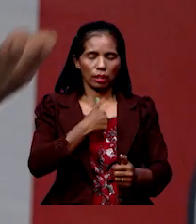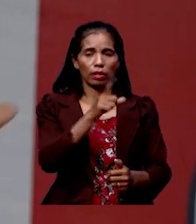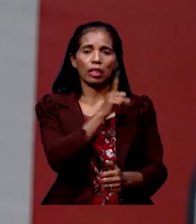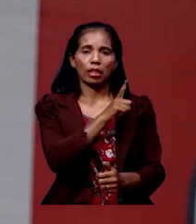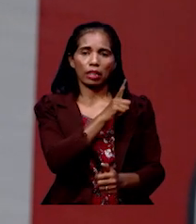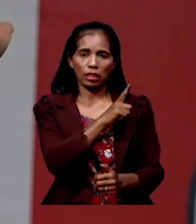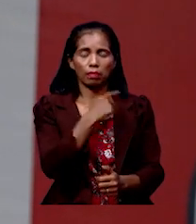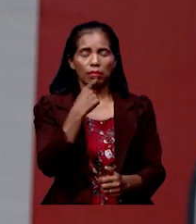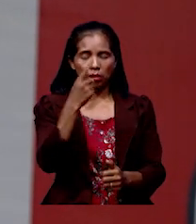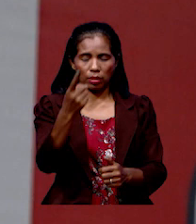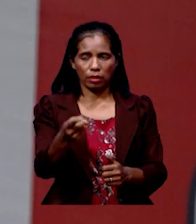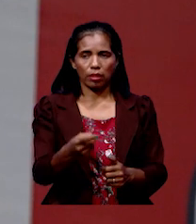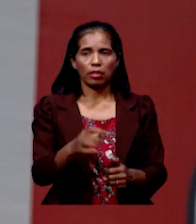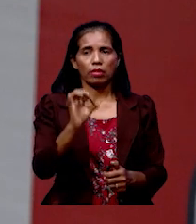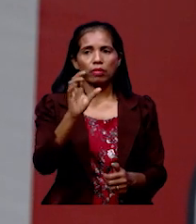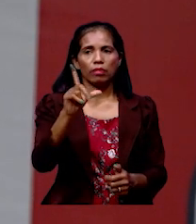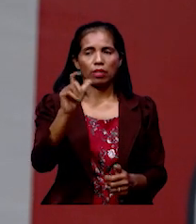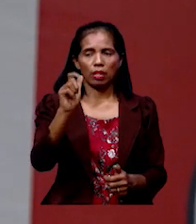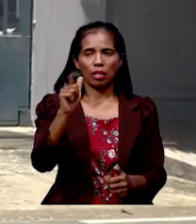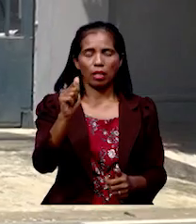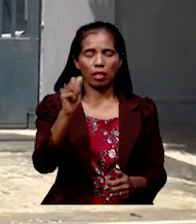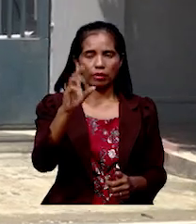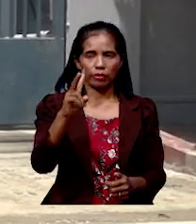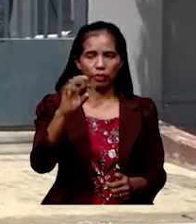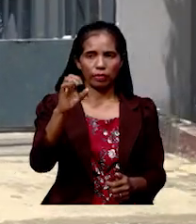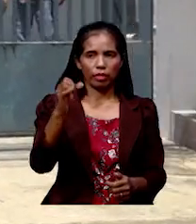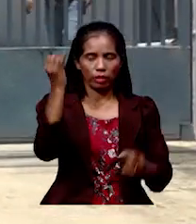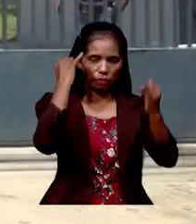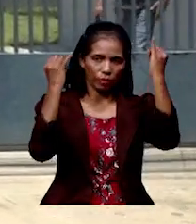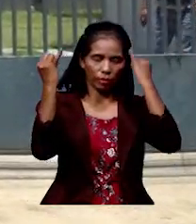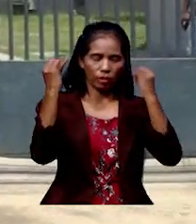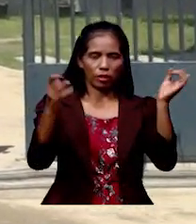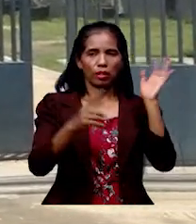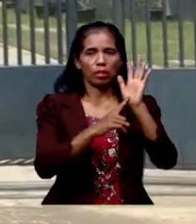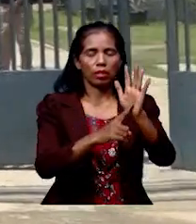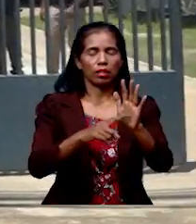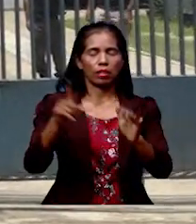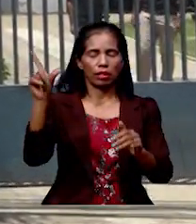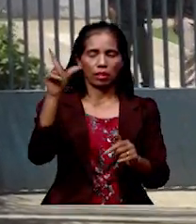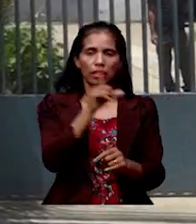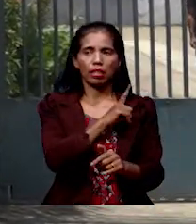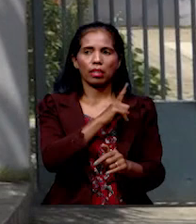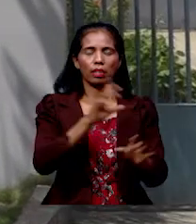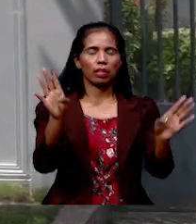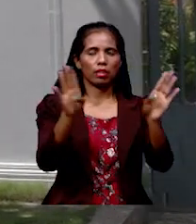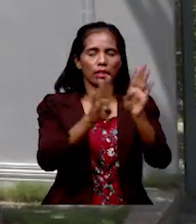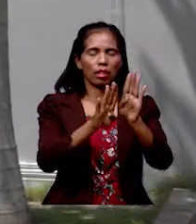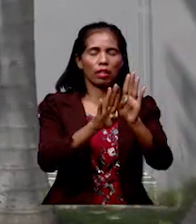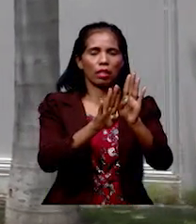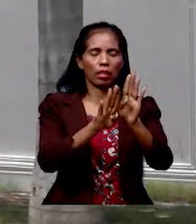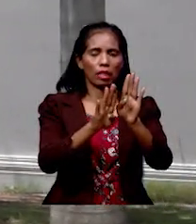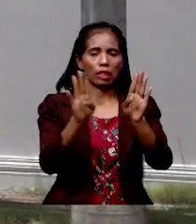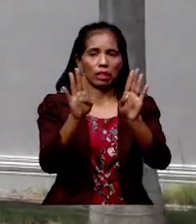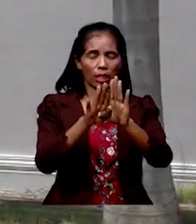Antimur, Flávio Simões, clarifica para o público Katak. Informação na Bespalha de Han Leran Antimur, taca portão para Maria Alcatiri